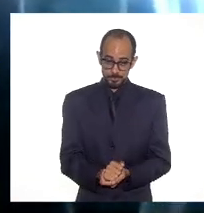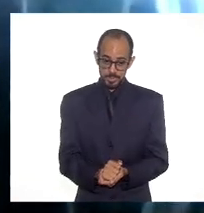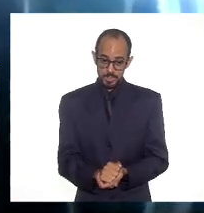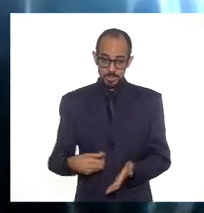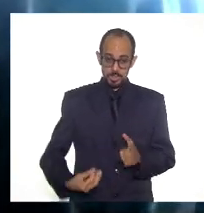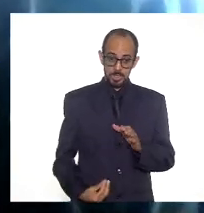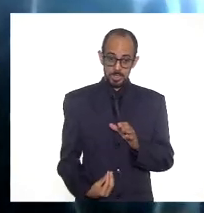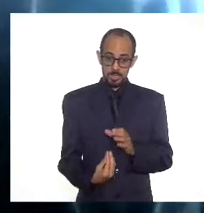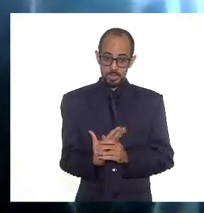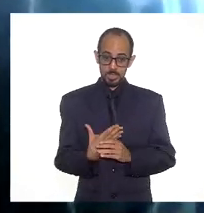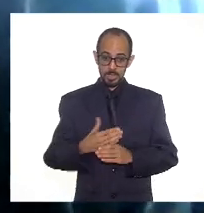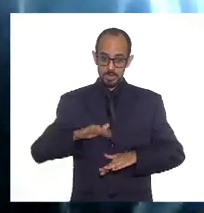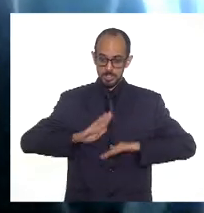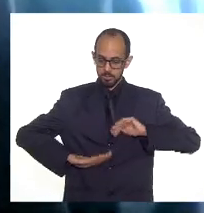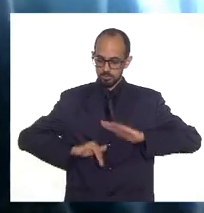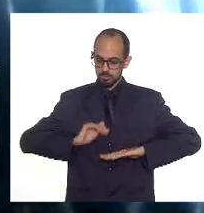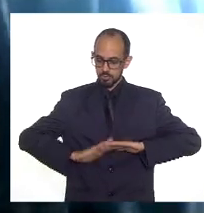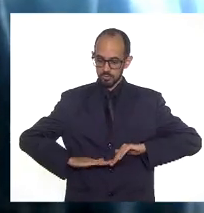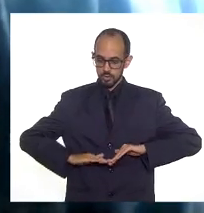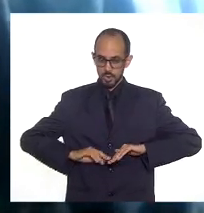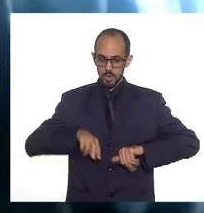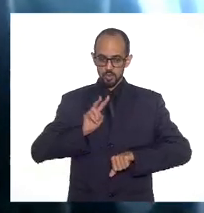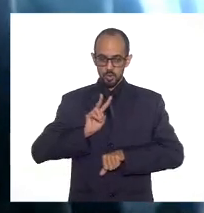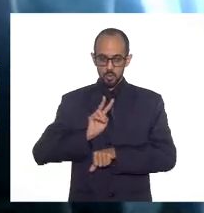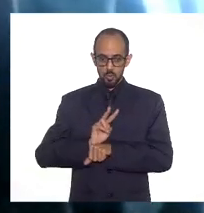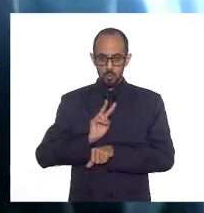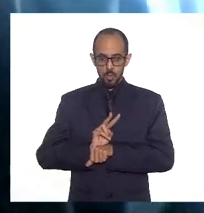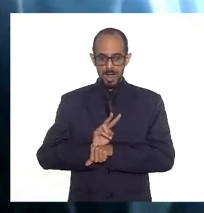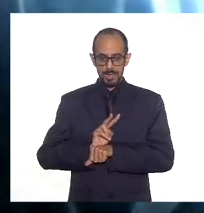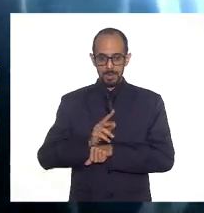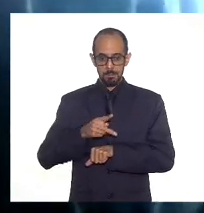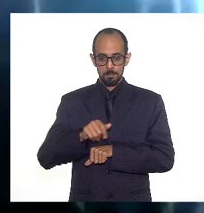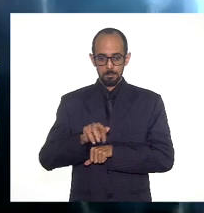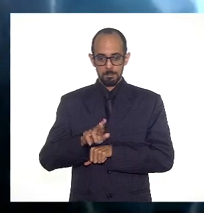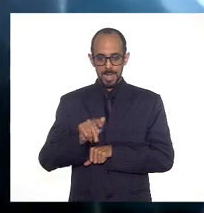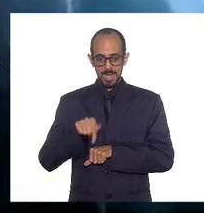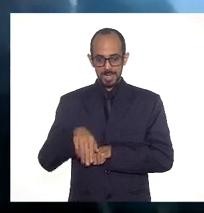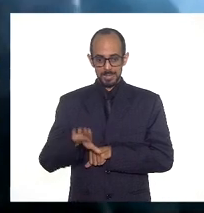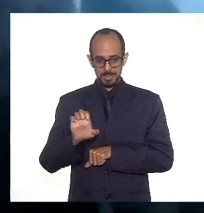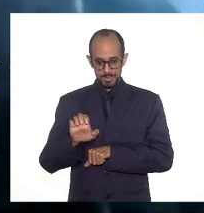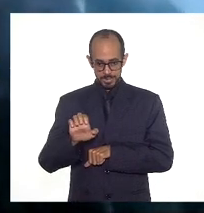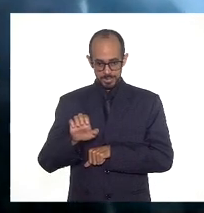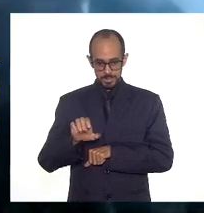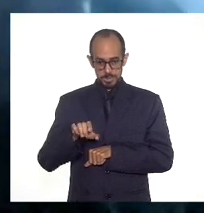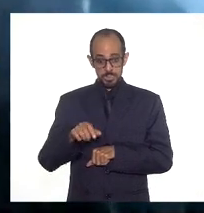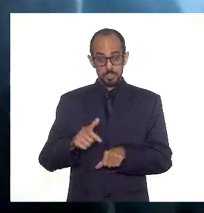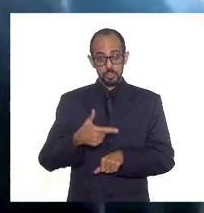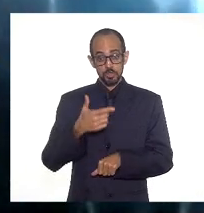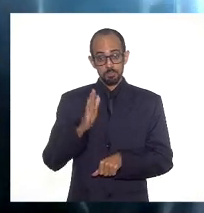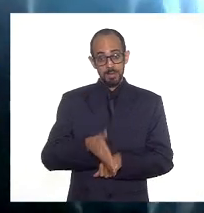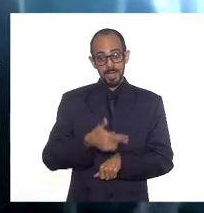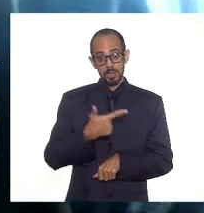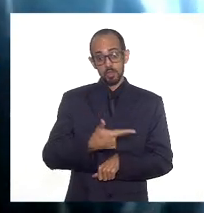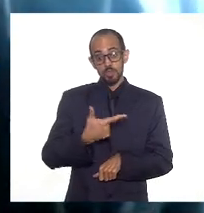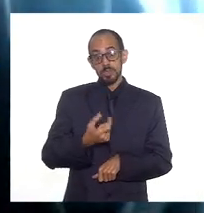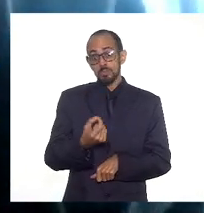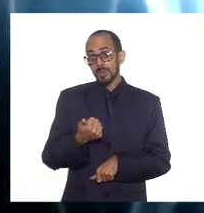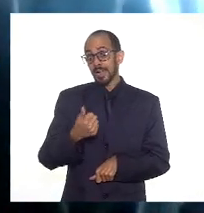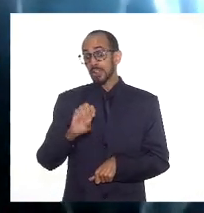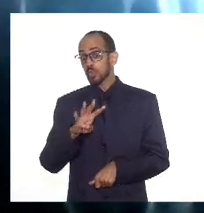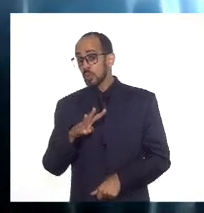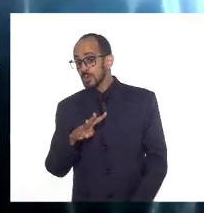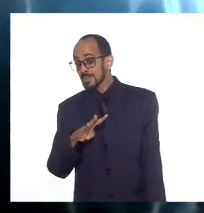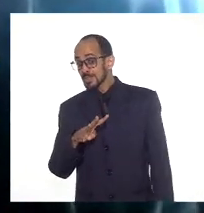estabelece a carreira de guarda-parque. Esse projeto é de 2014, tem